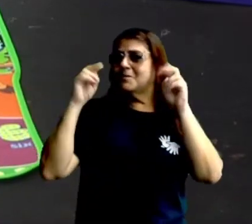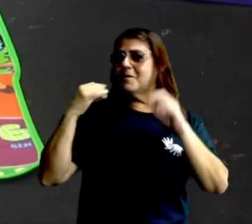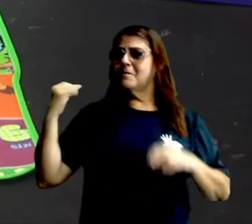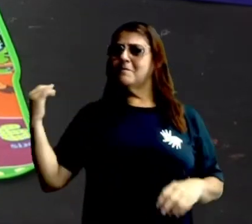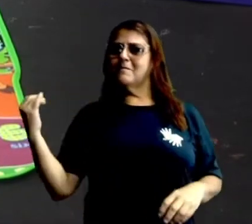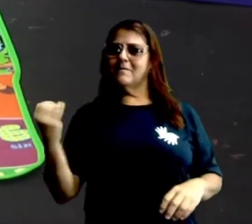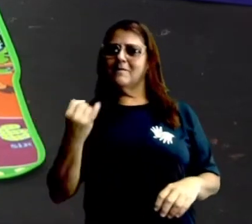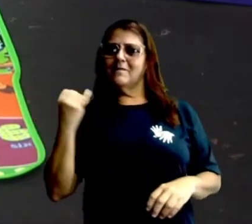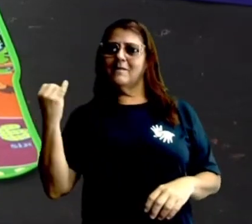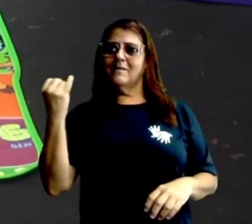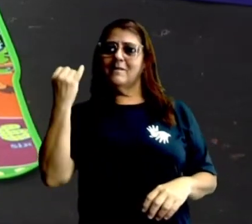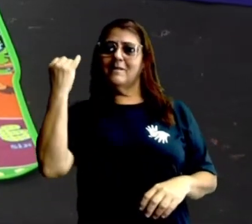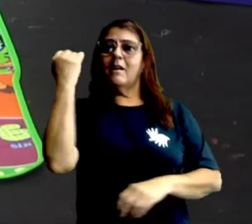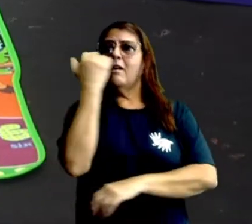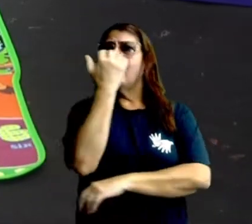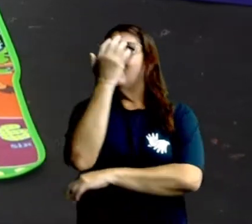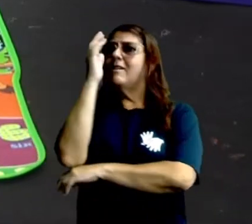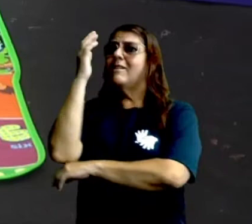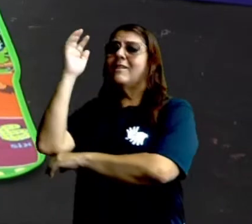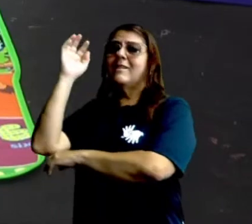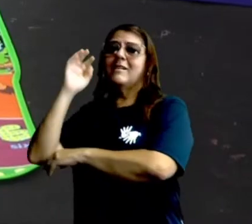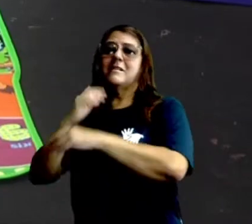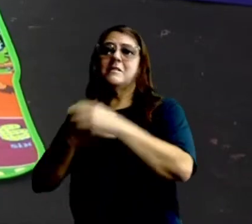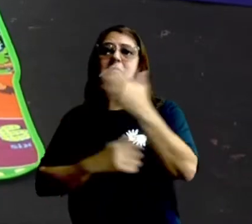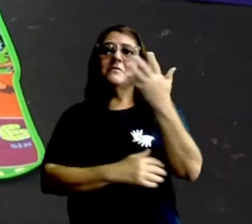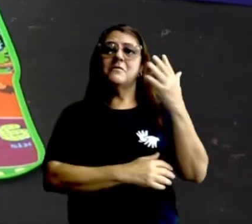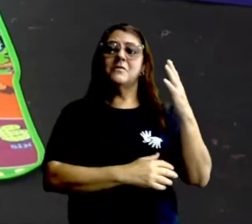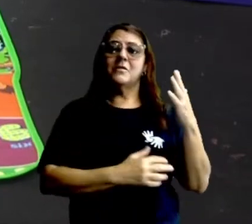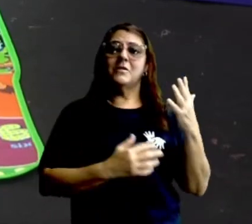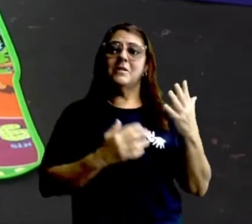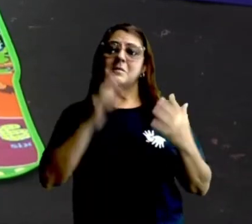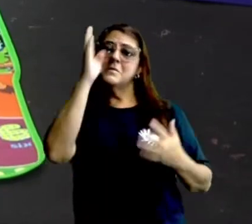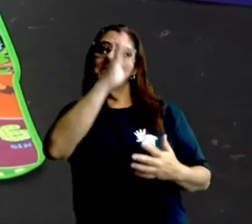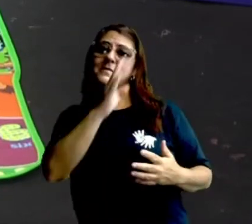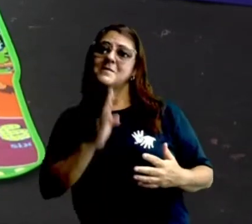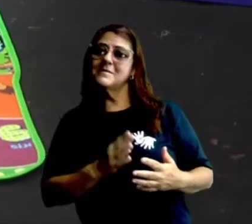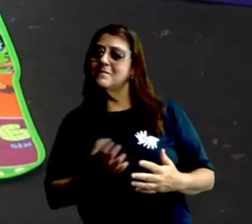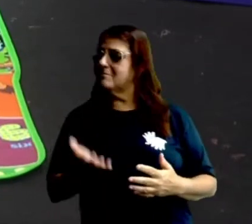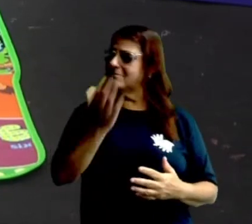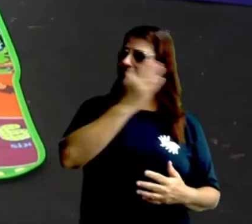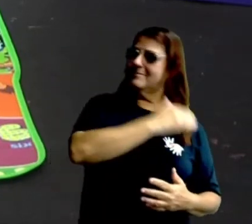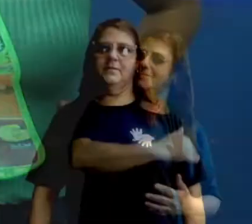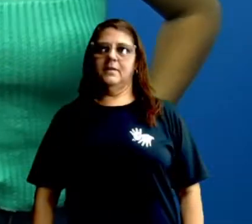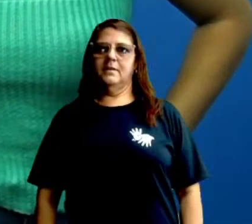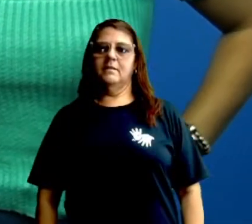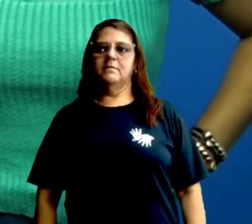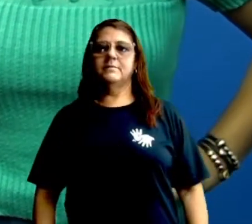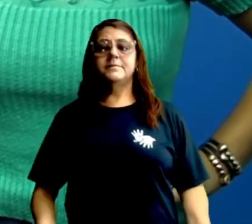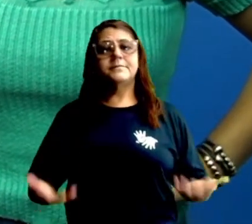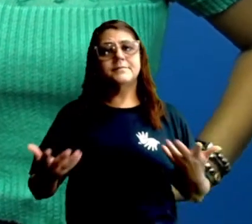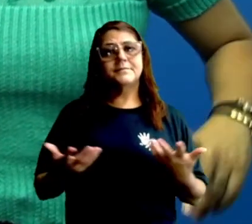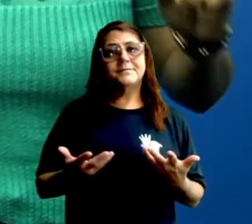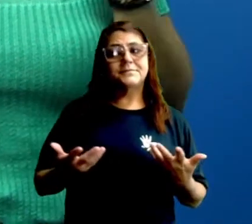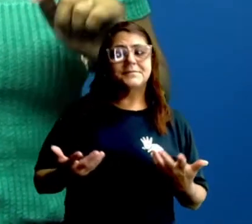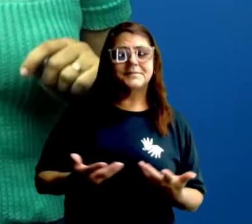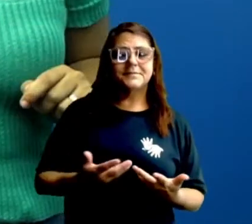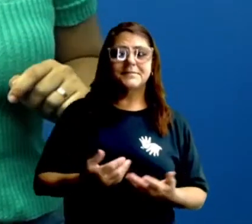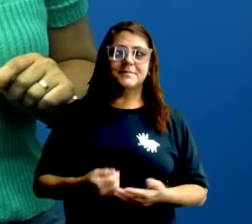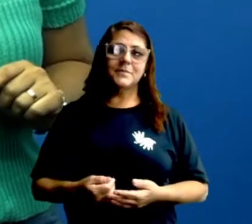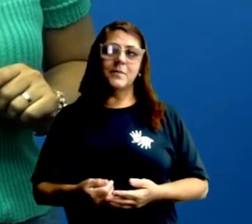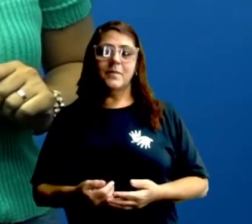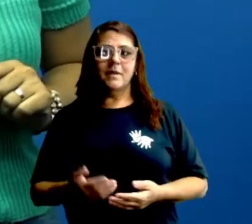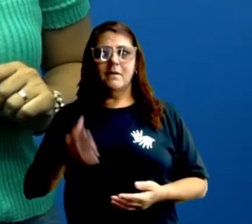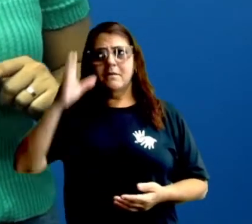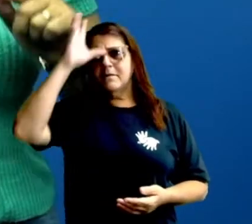importante que é sobre a flora brasileira vem comigo vamos se embora então gente